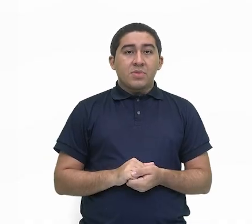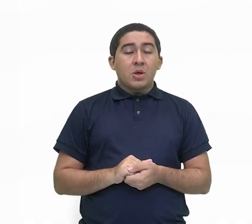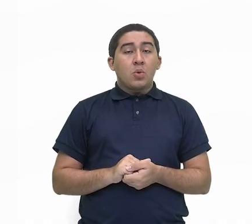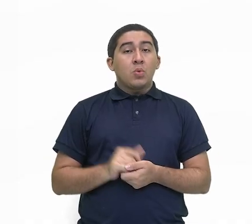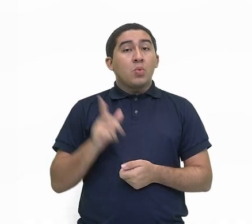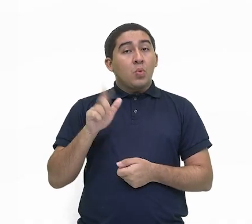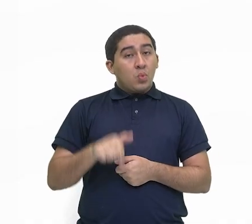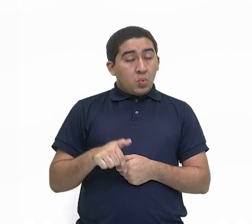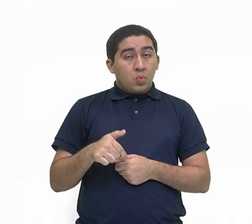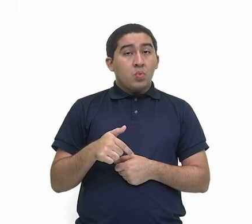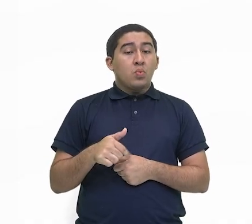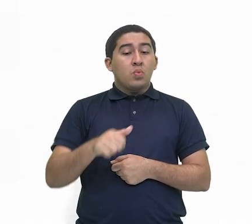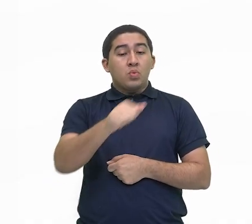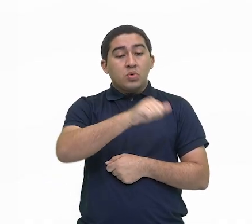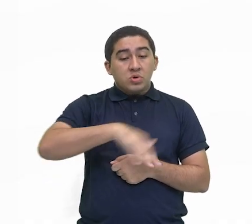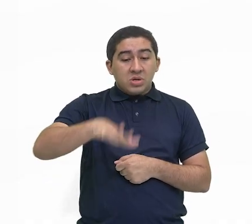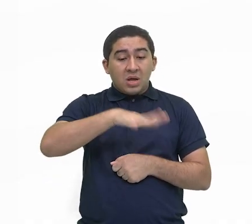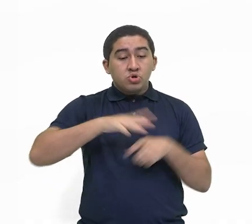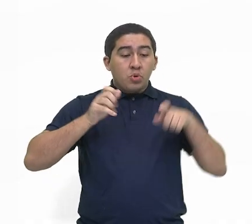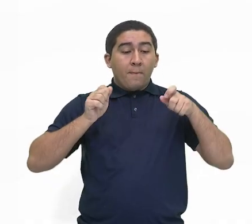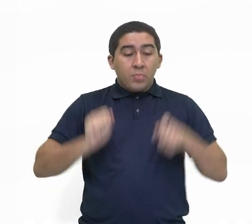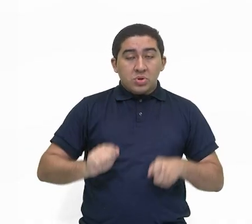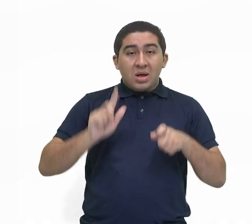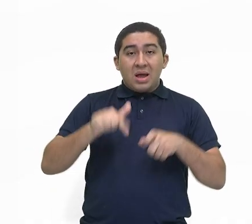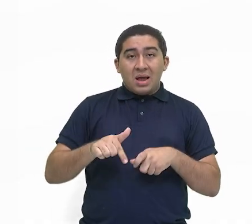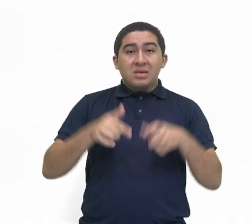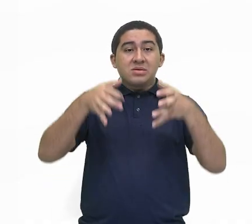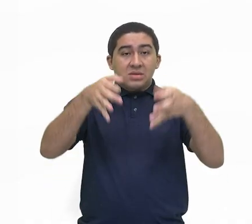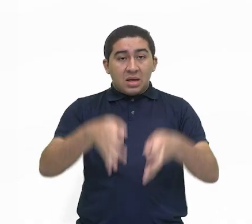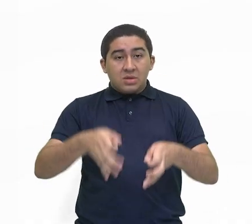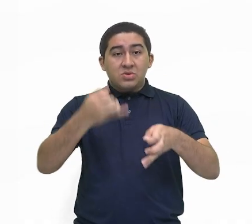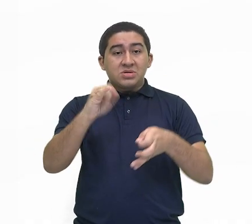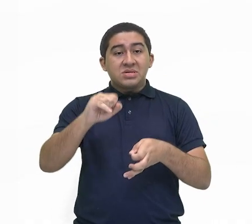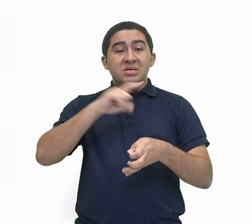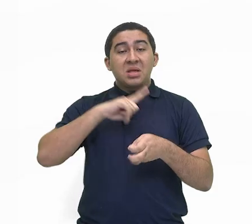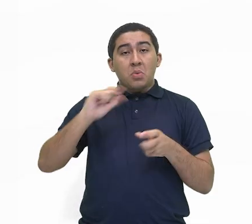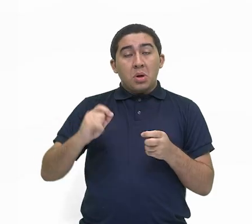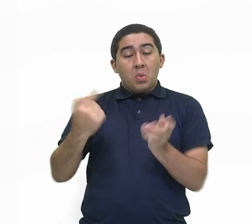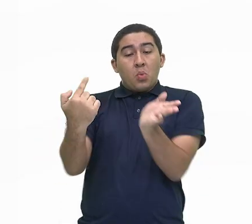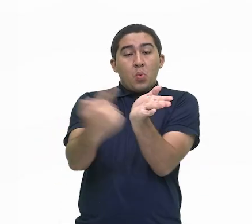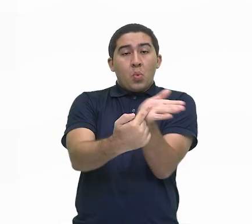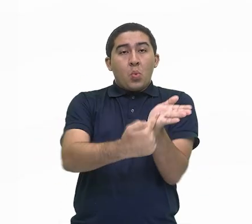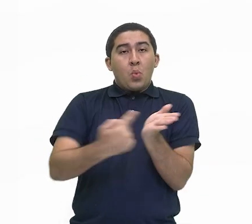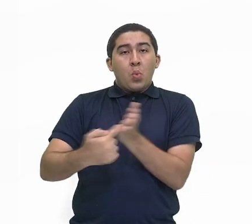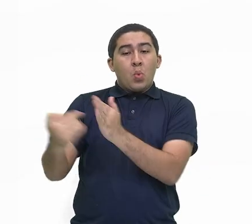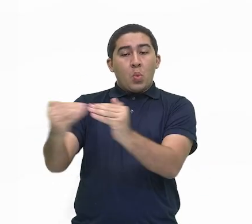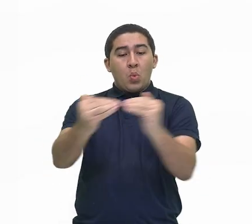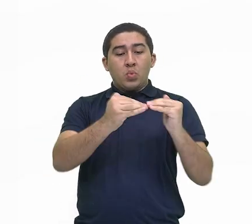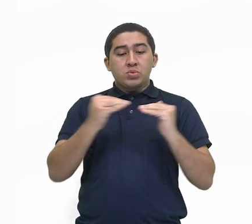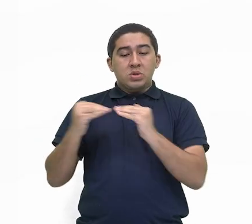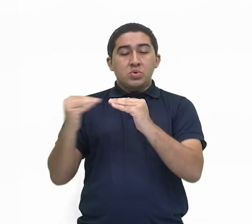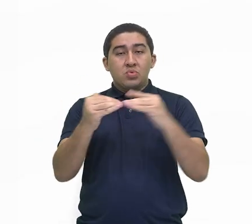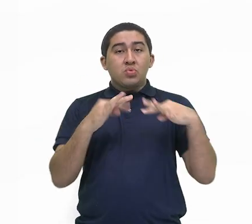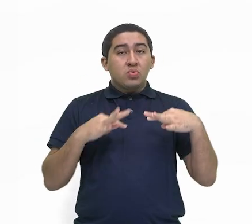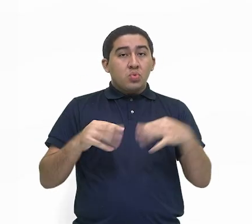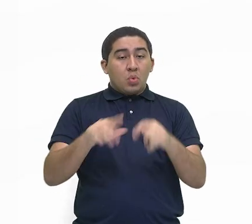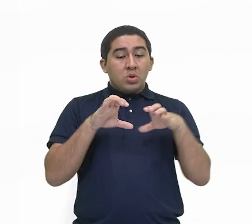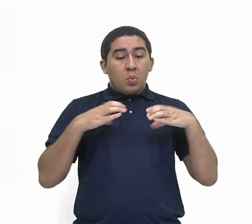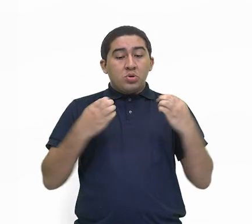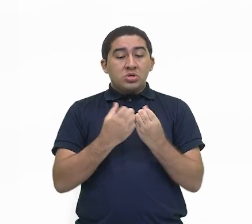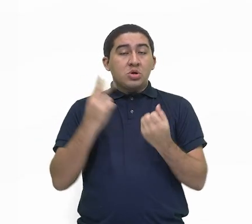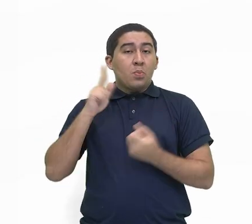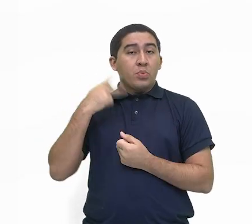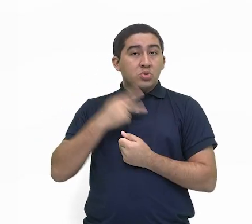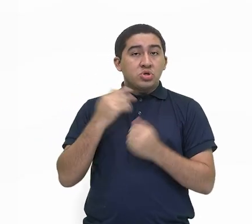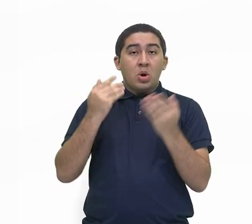é legítimo se existe um consenso entre os membros da comunidade